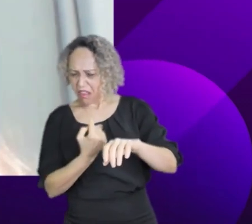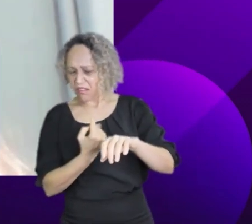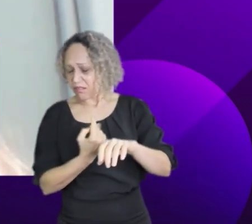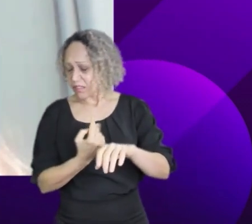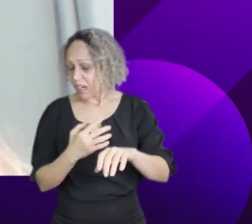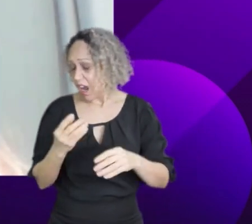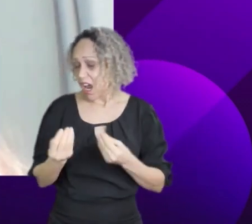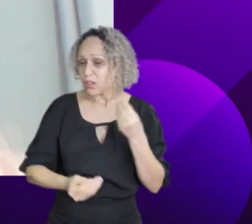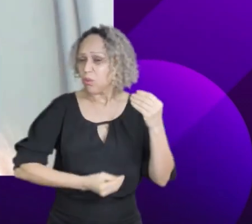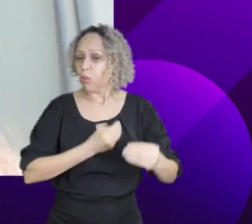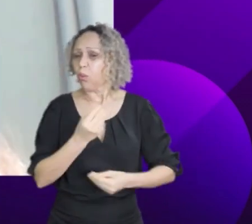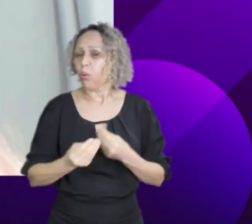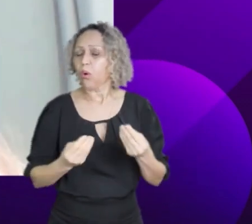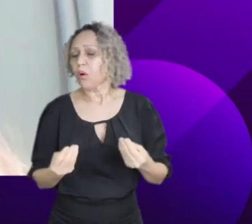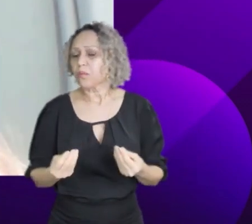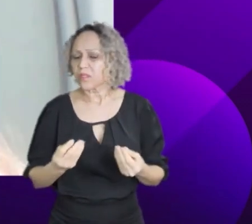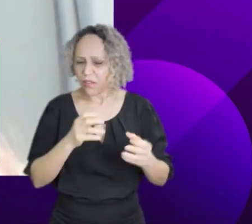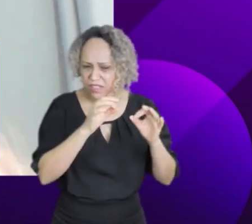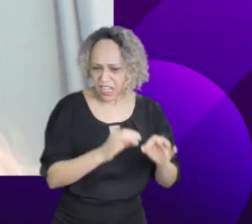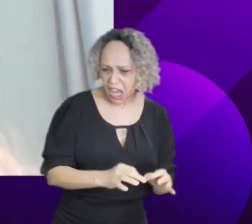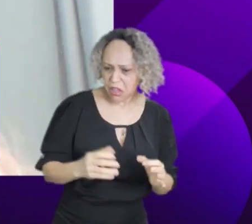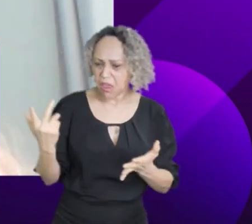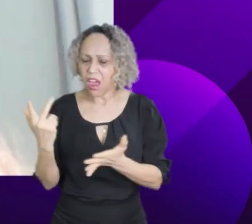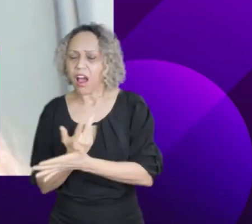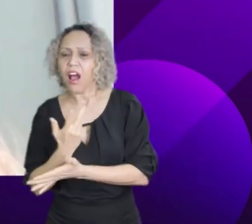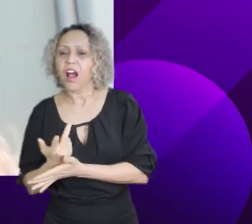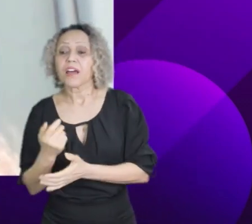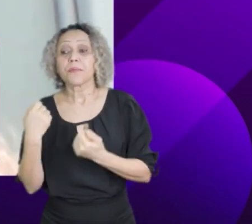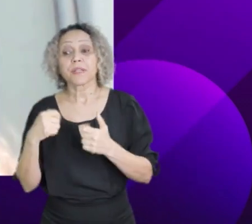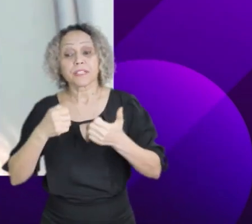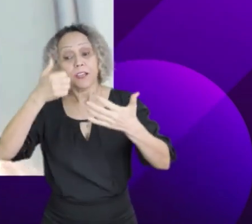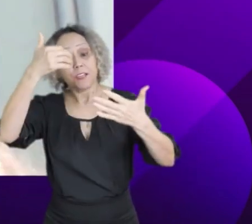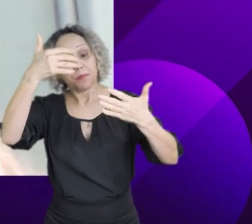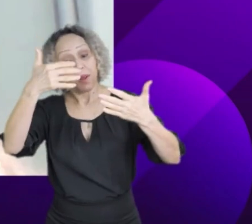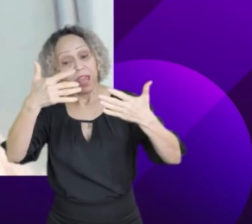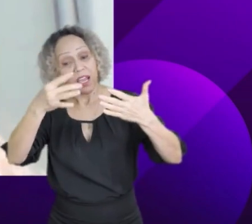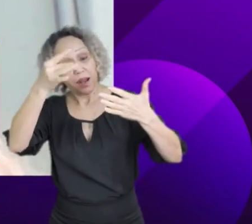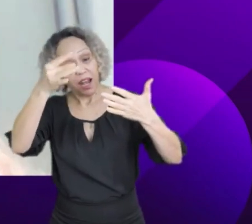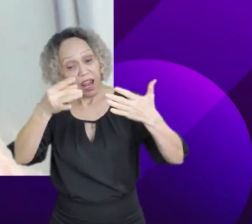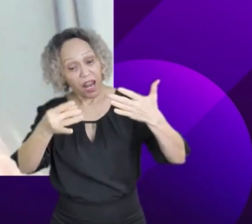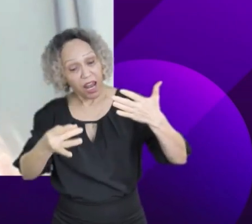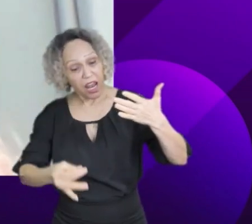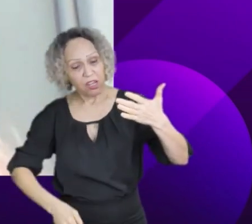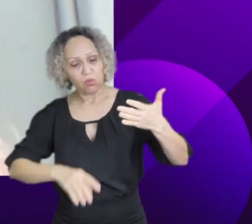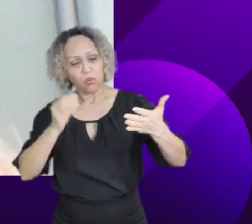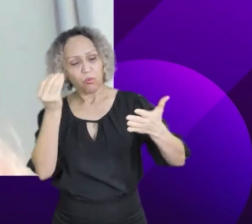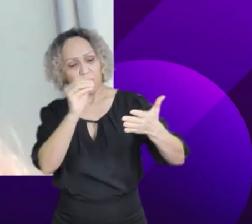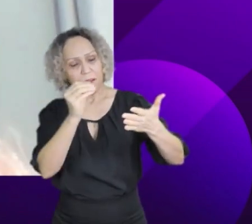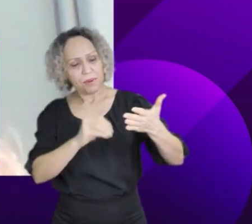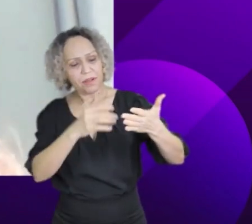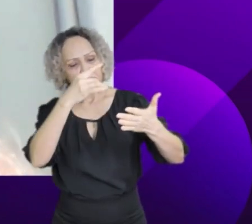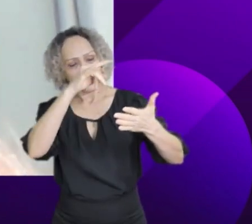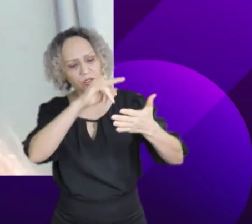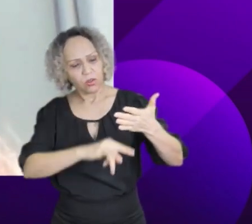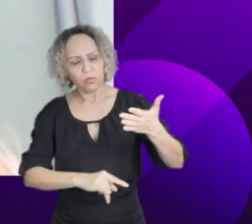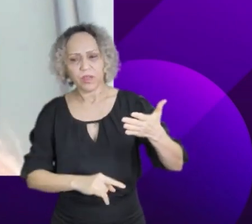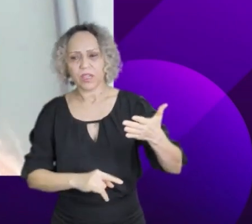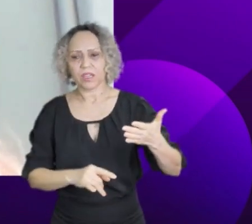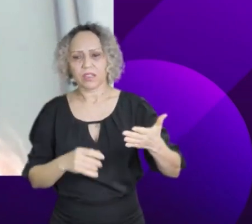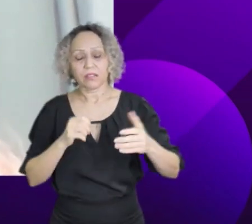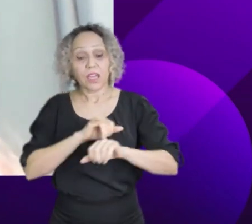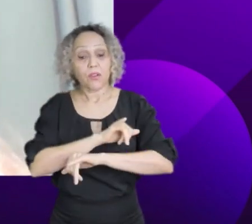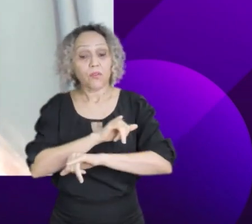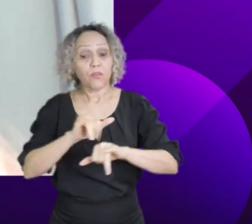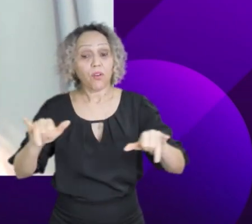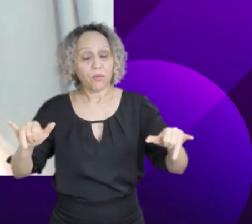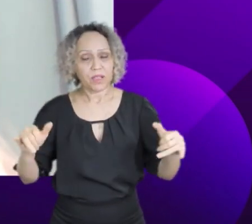haver essa política de padronização dos dados, de publicização dos dados, de transparência da